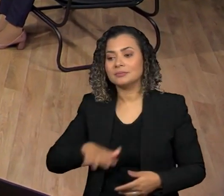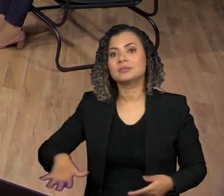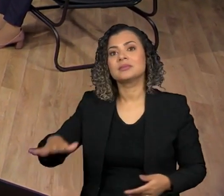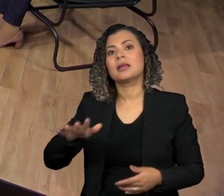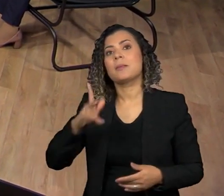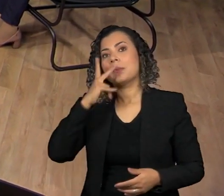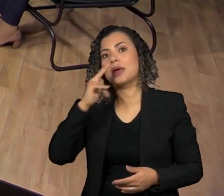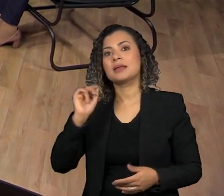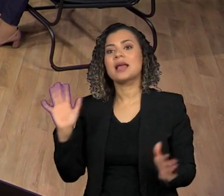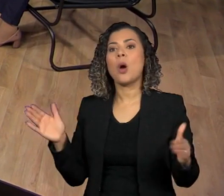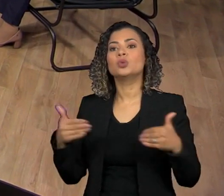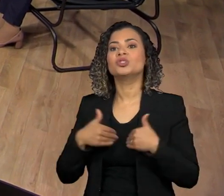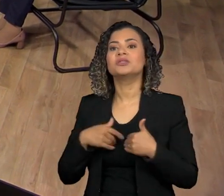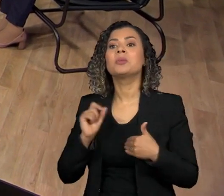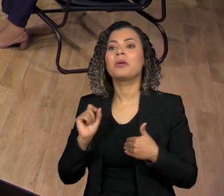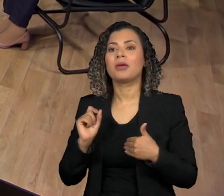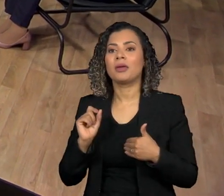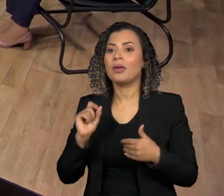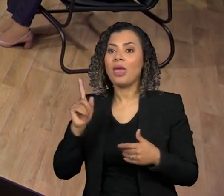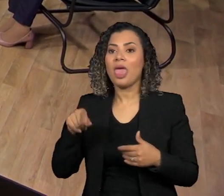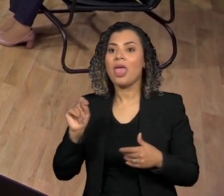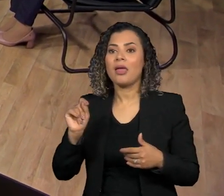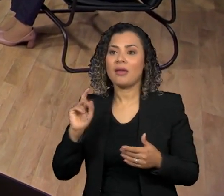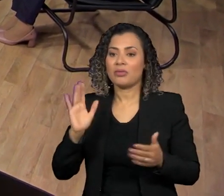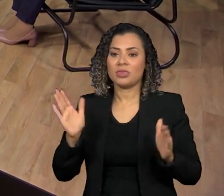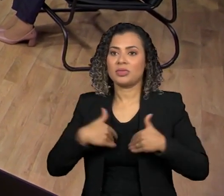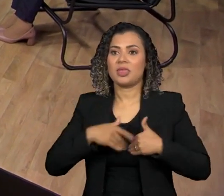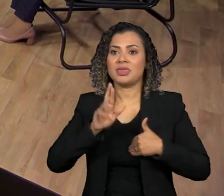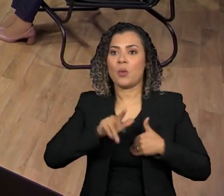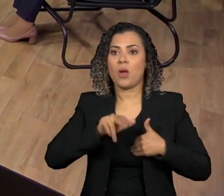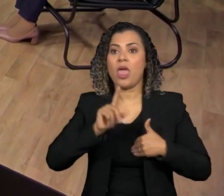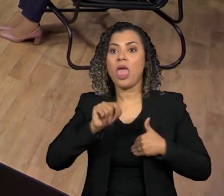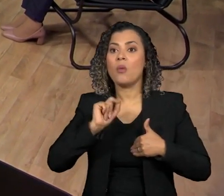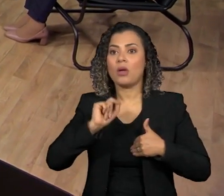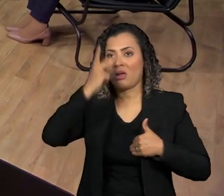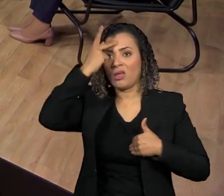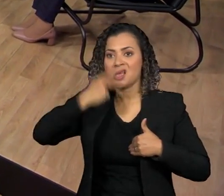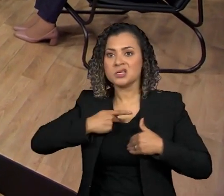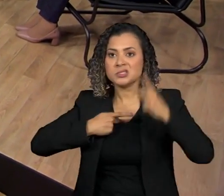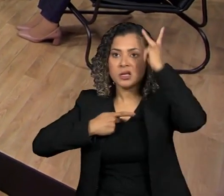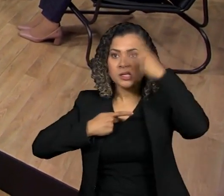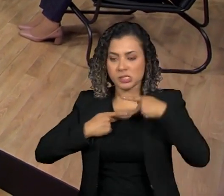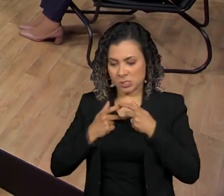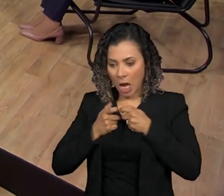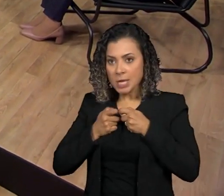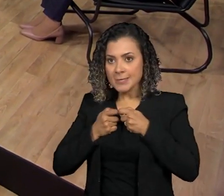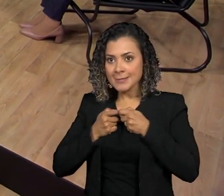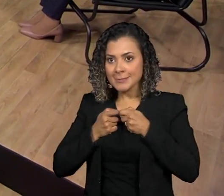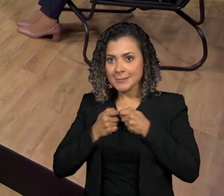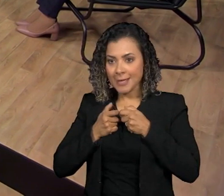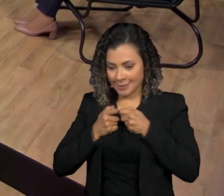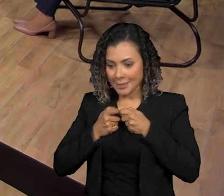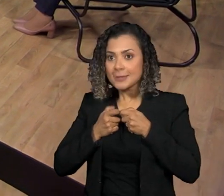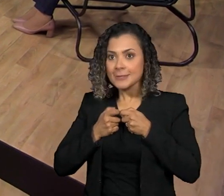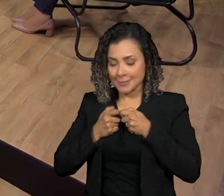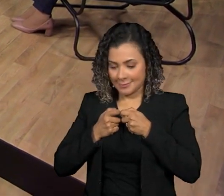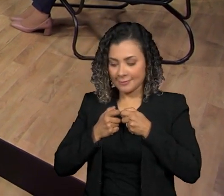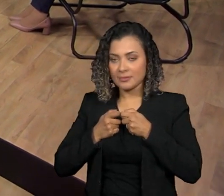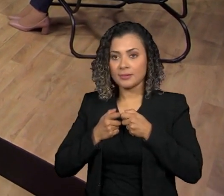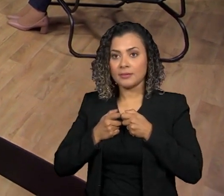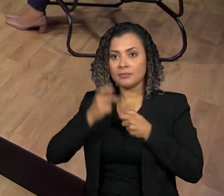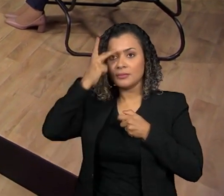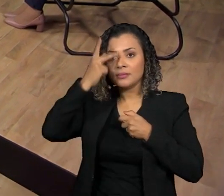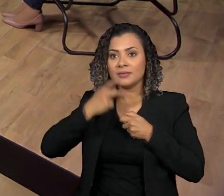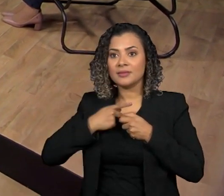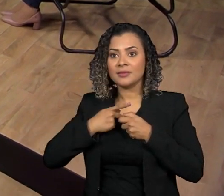autismo eletrônico que se coloca o indivíduo a criança sai entra naquele mundo imaginário, né? E